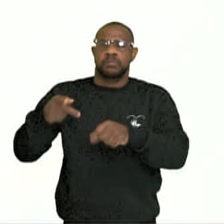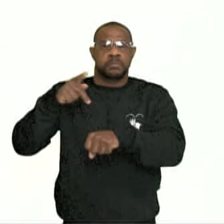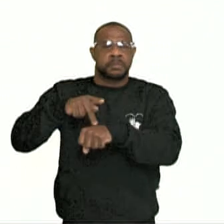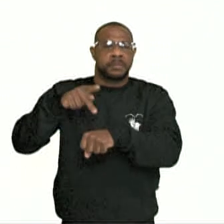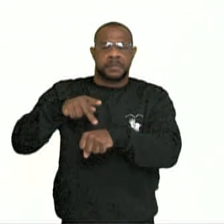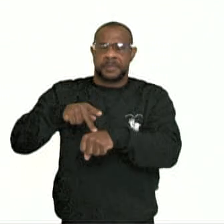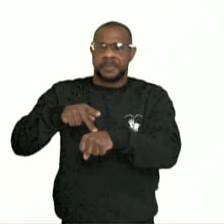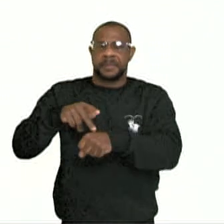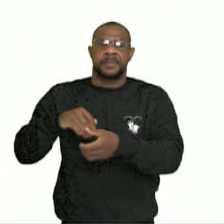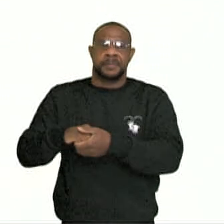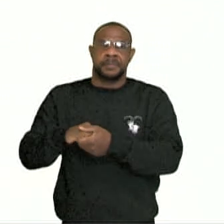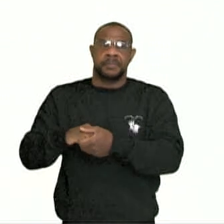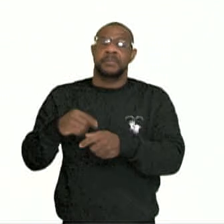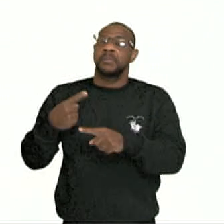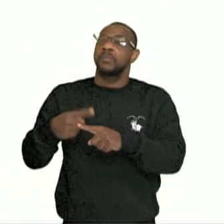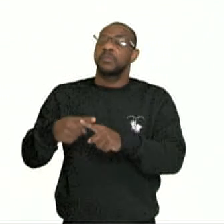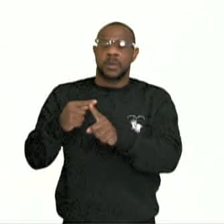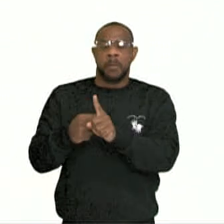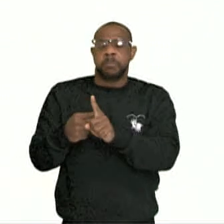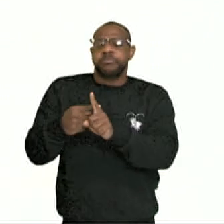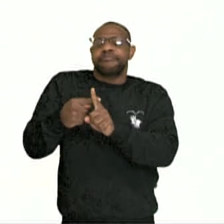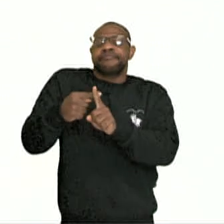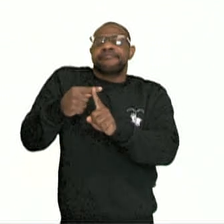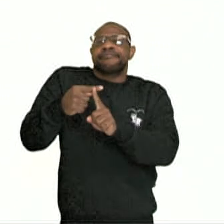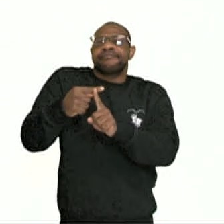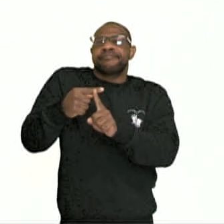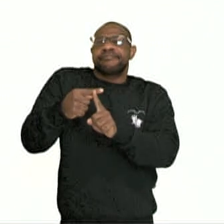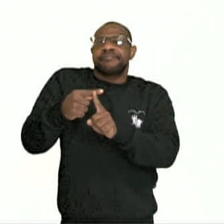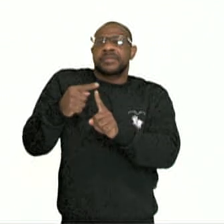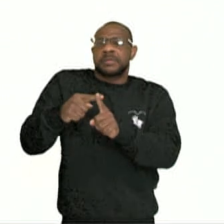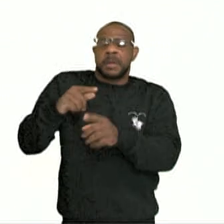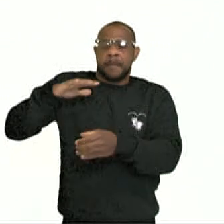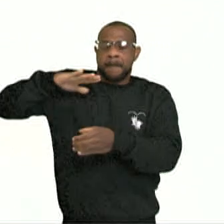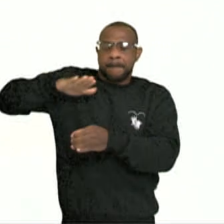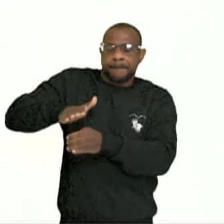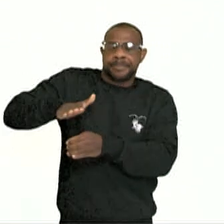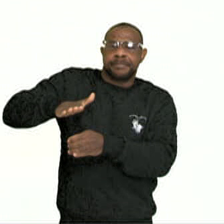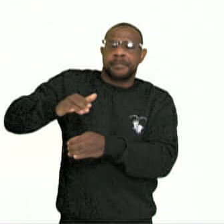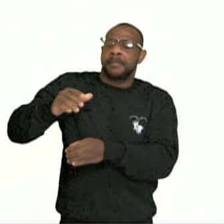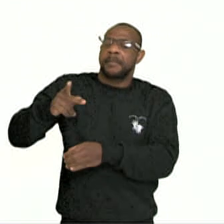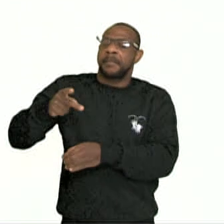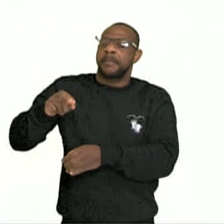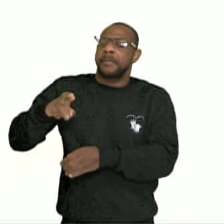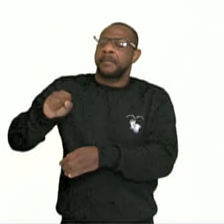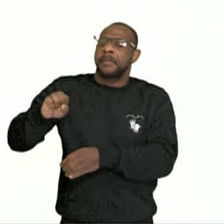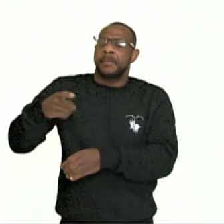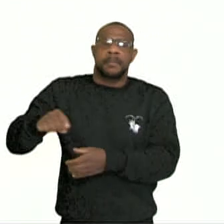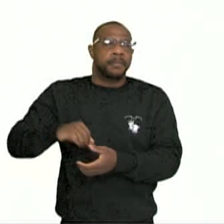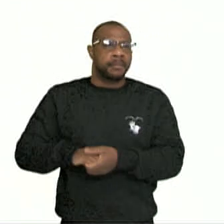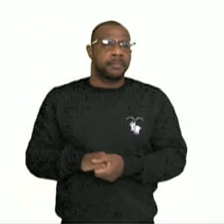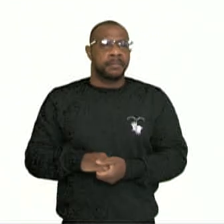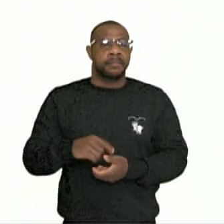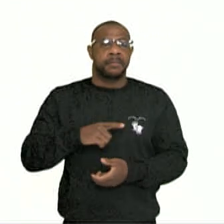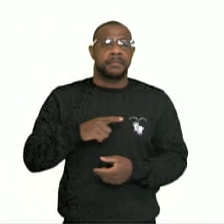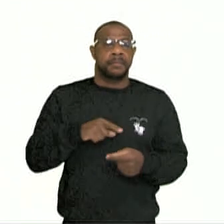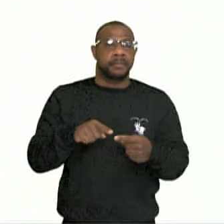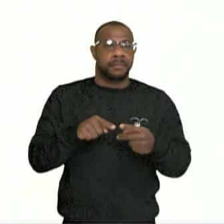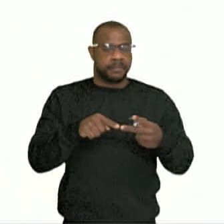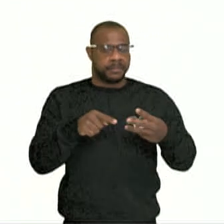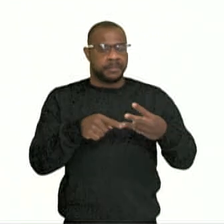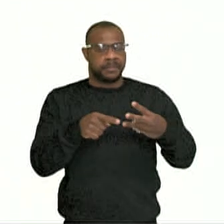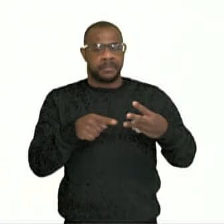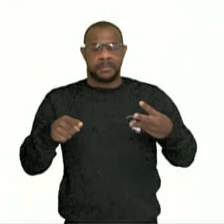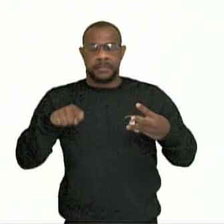rocha, graças a altas temperaturas e grandes pressões. Ou seja, para eu ter a origem da metamórfica, é